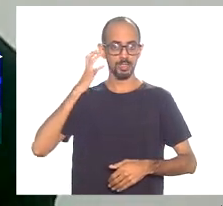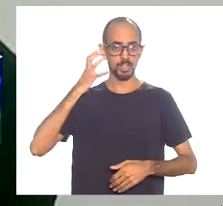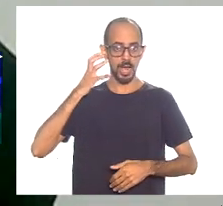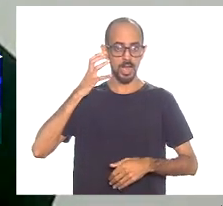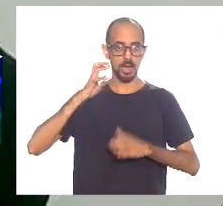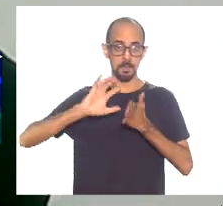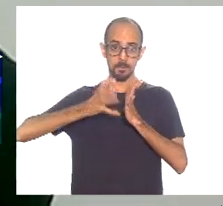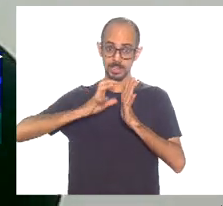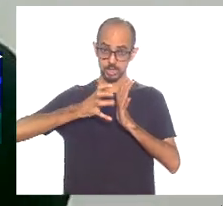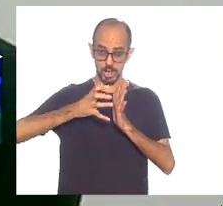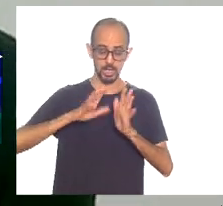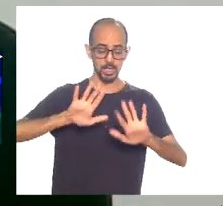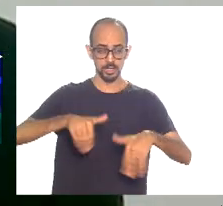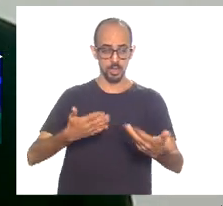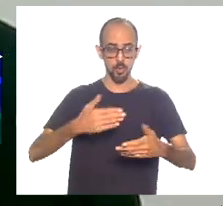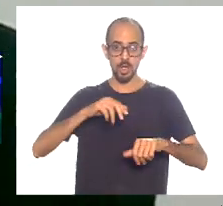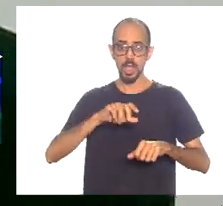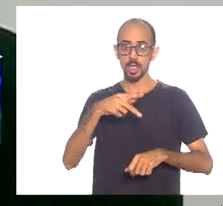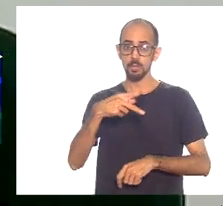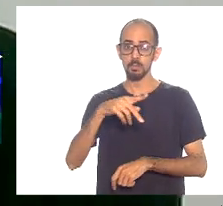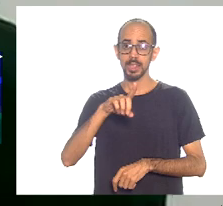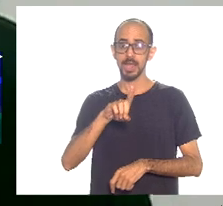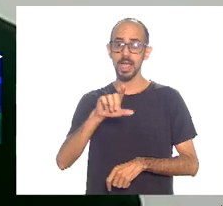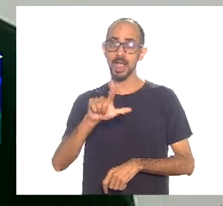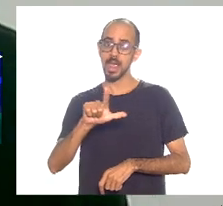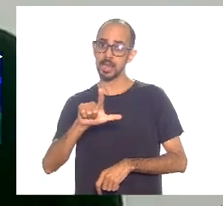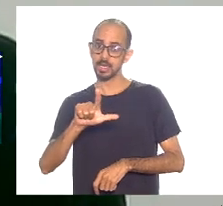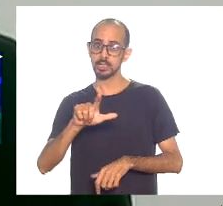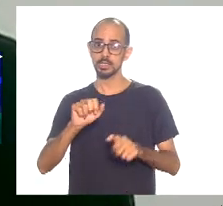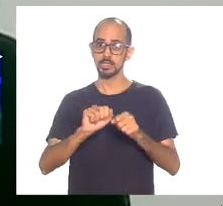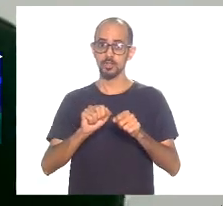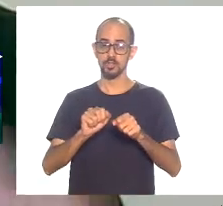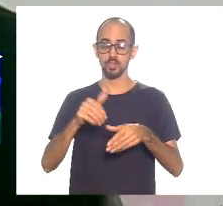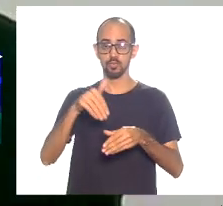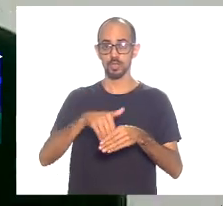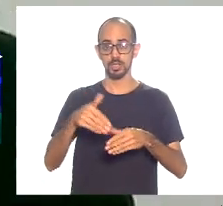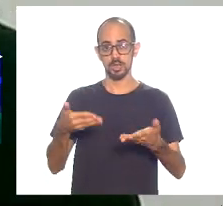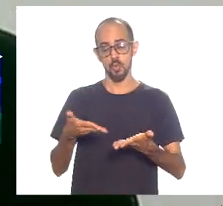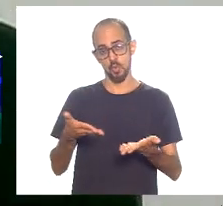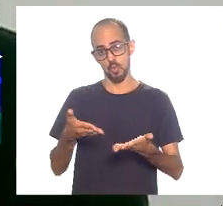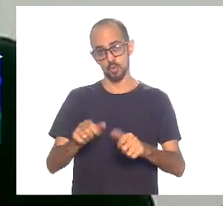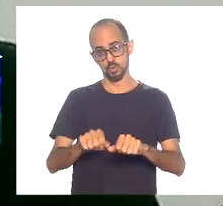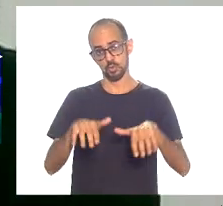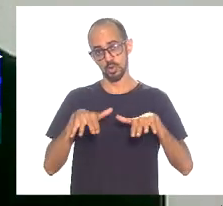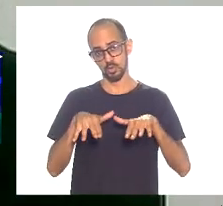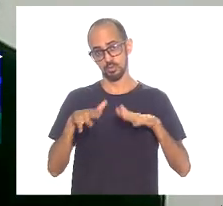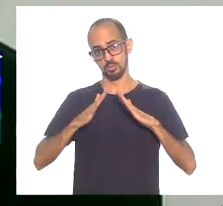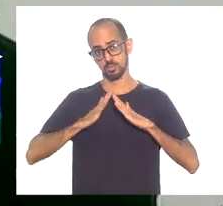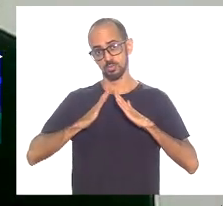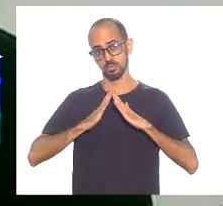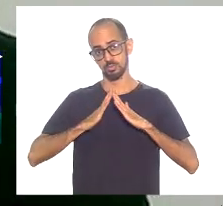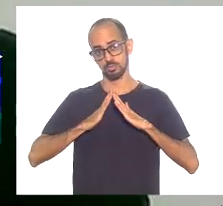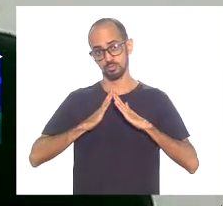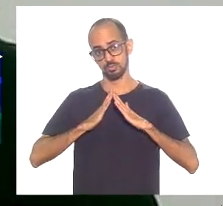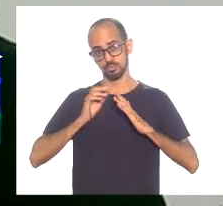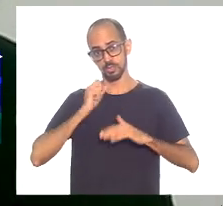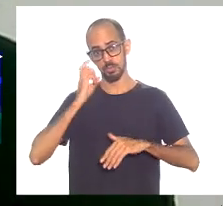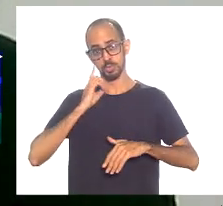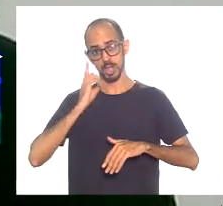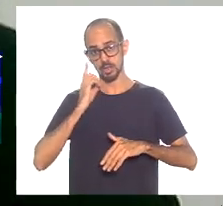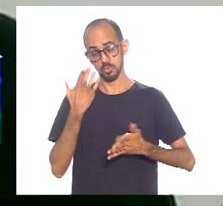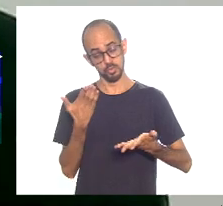PDF é um dia de hoje para votação em plenário quando a liberdade cada um puder